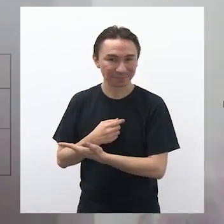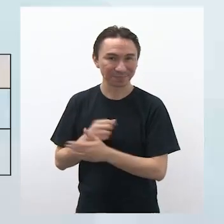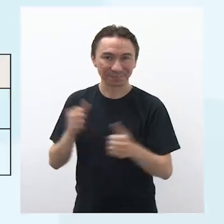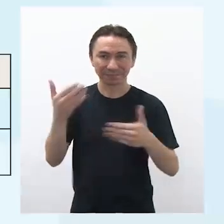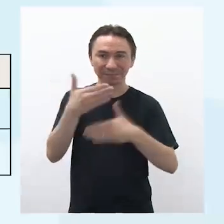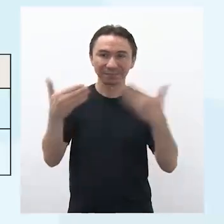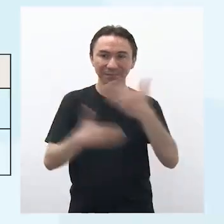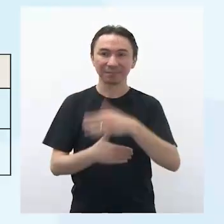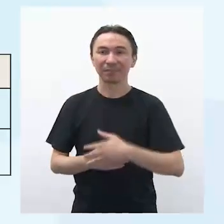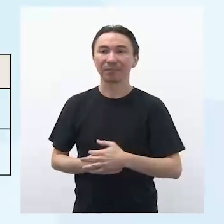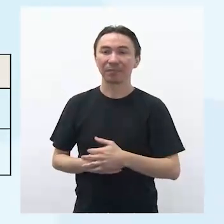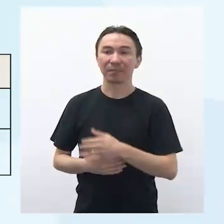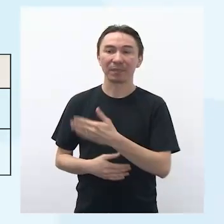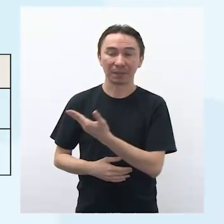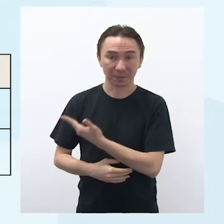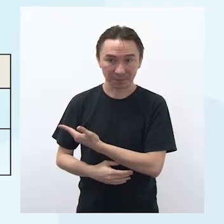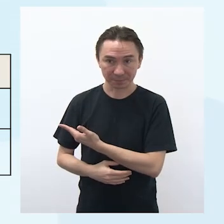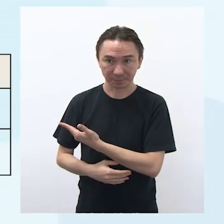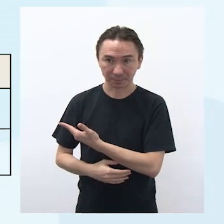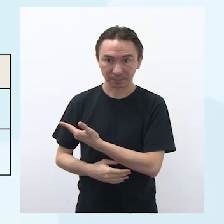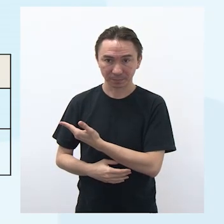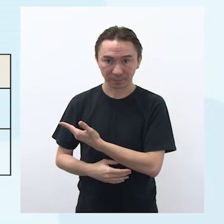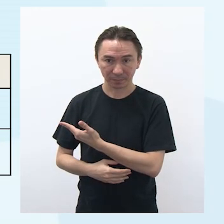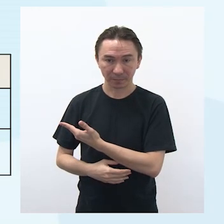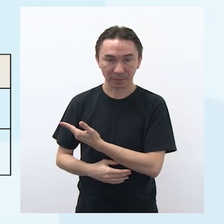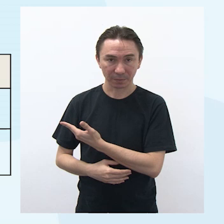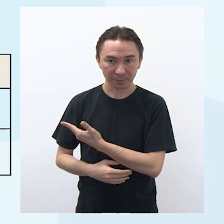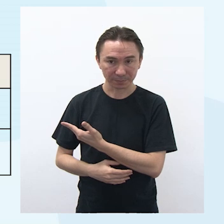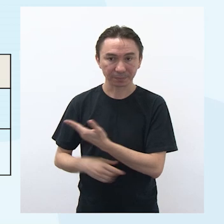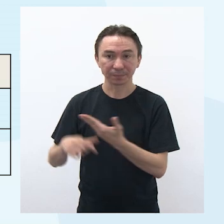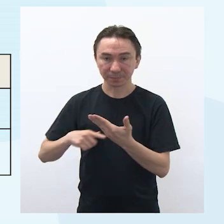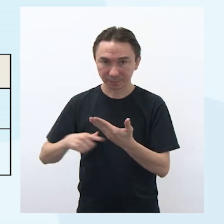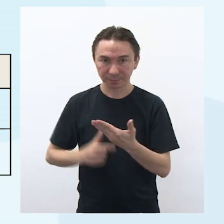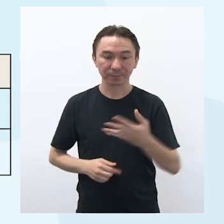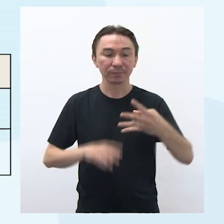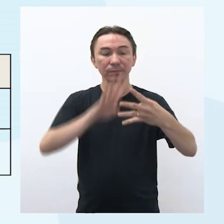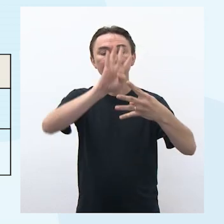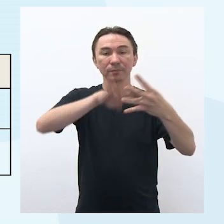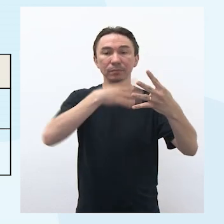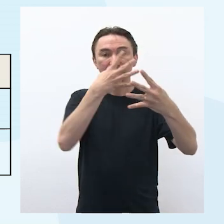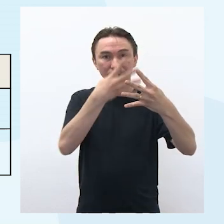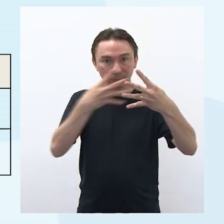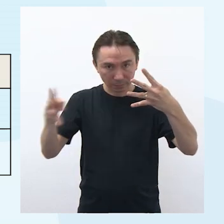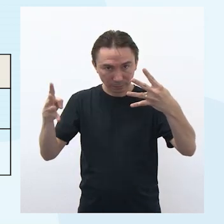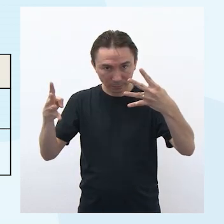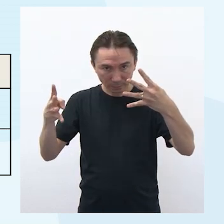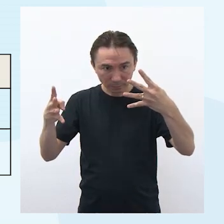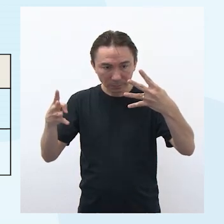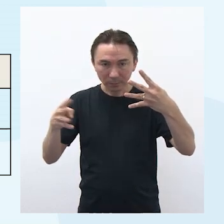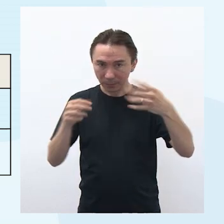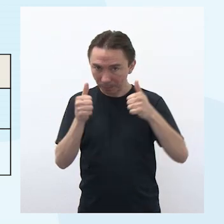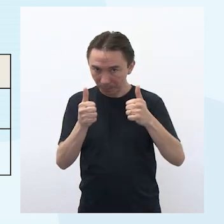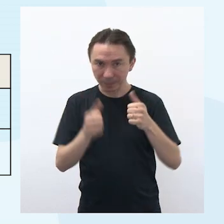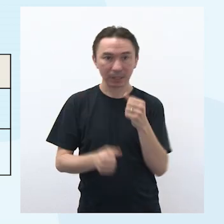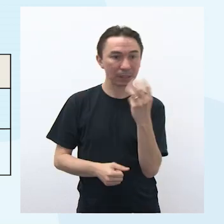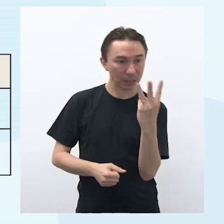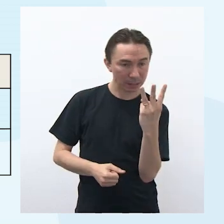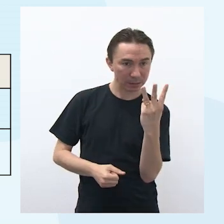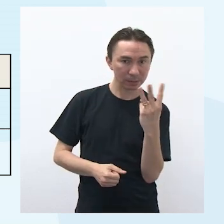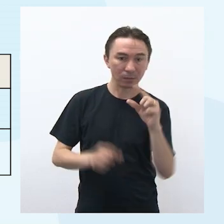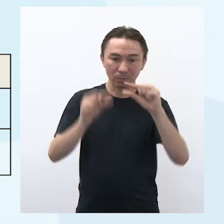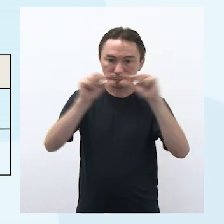favor, que é, a gente vai fazer 3 colunas e 3 linhas aí no nosso diário de